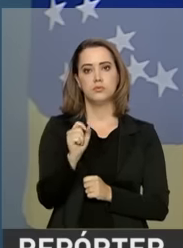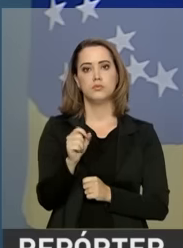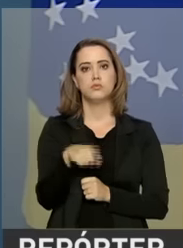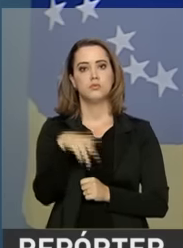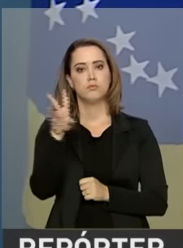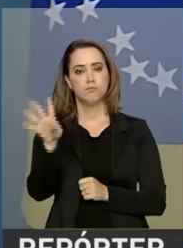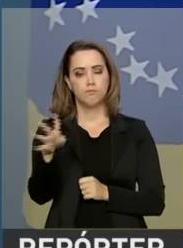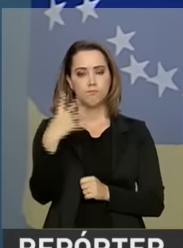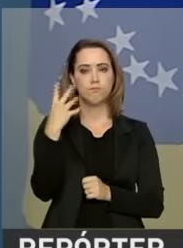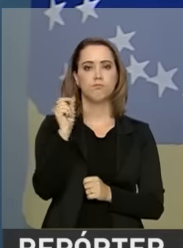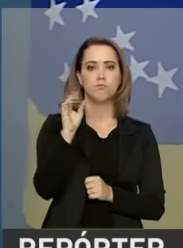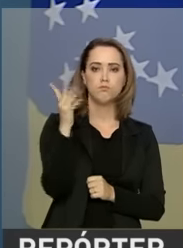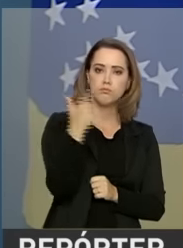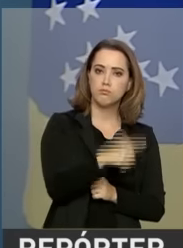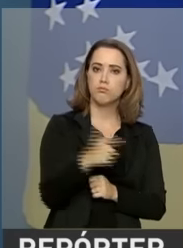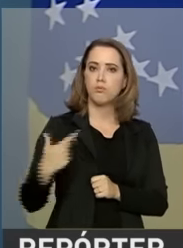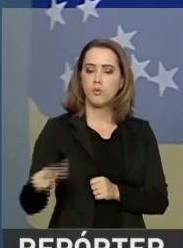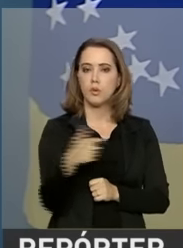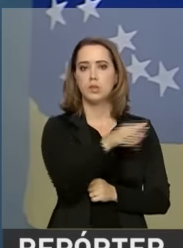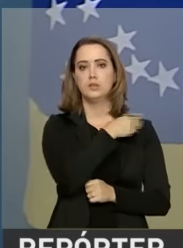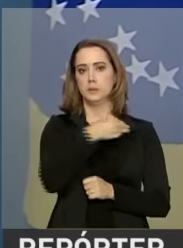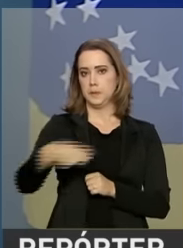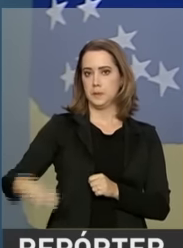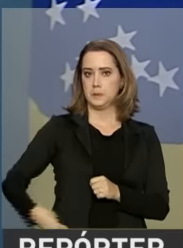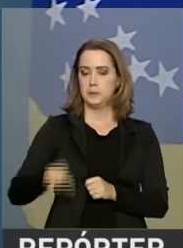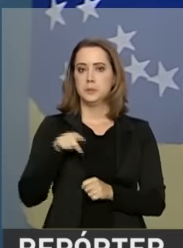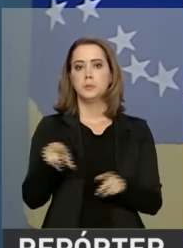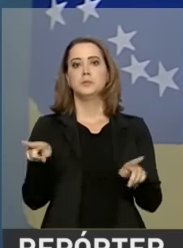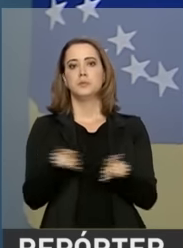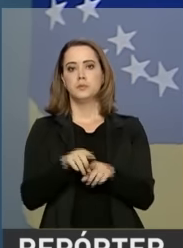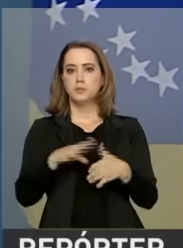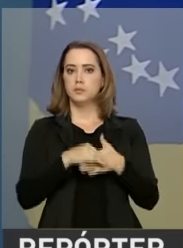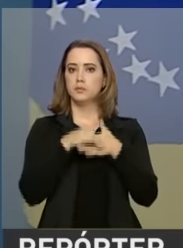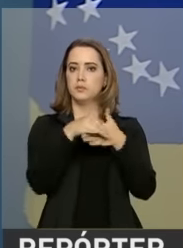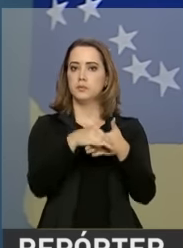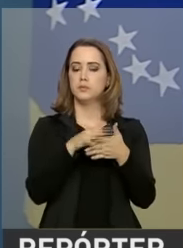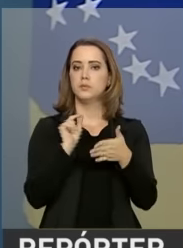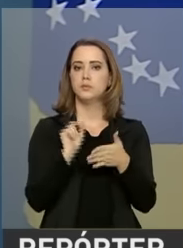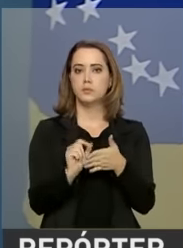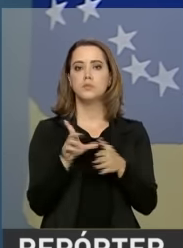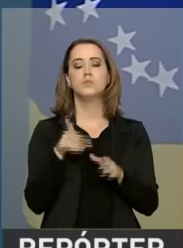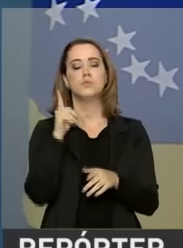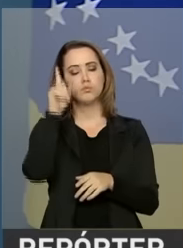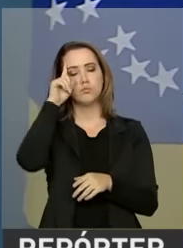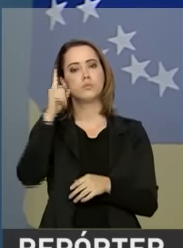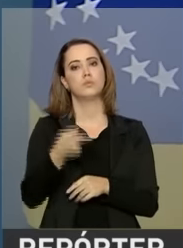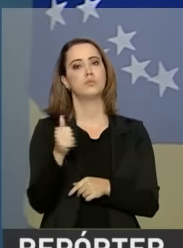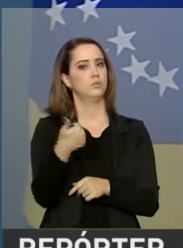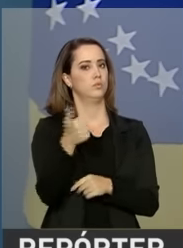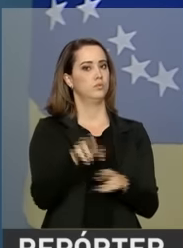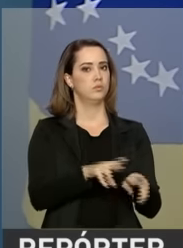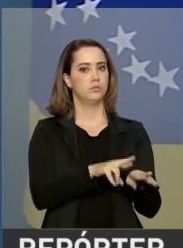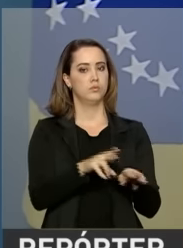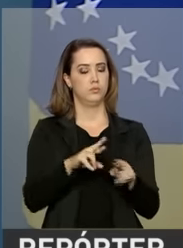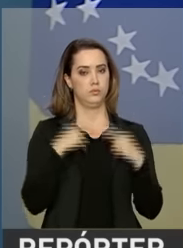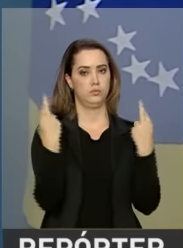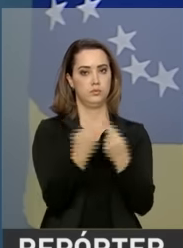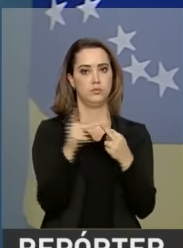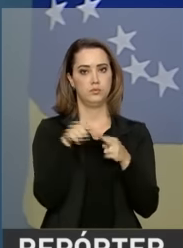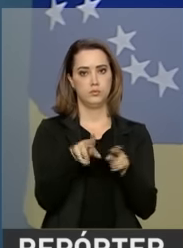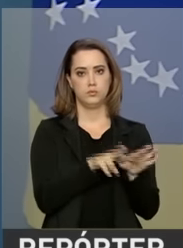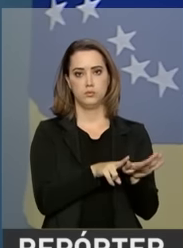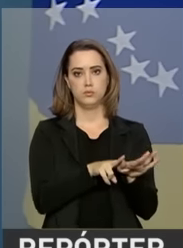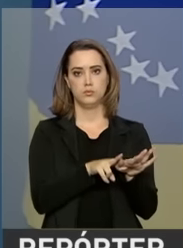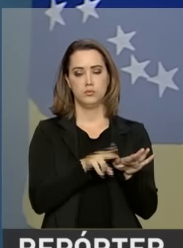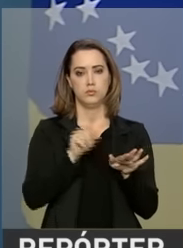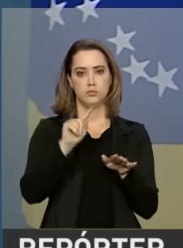ouvindo outros ministros em relação ao tema e o líder André Moura já determinou uma primeira reunião que deve se